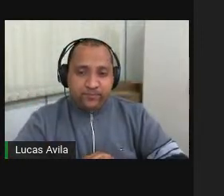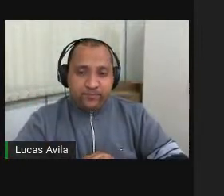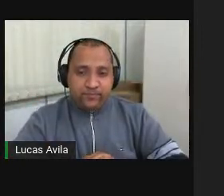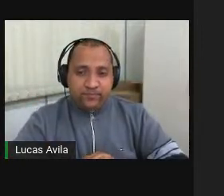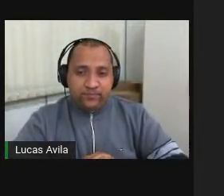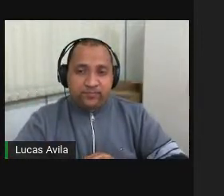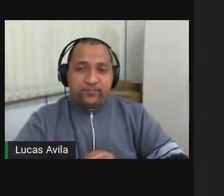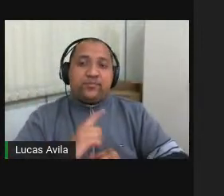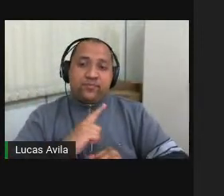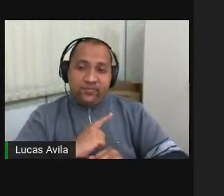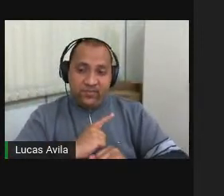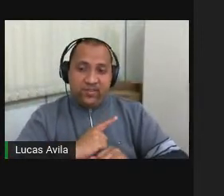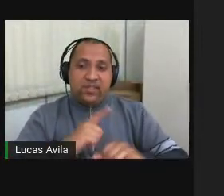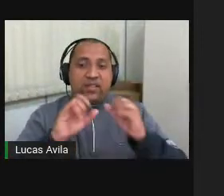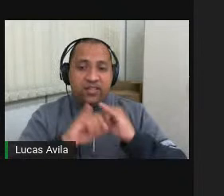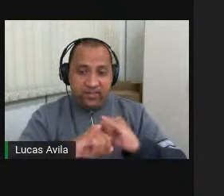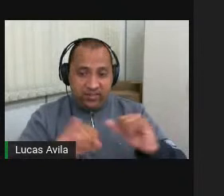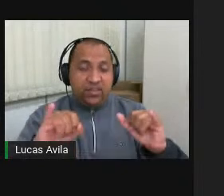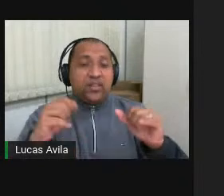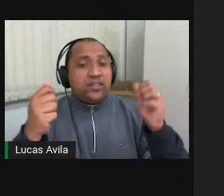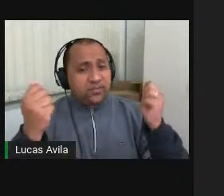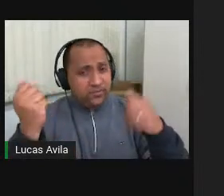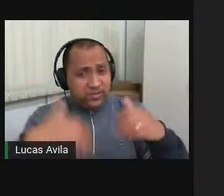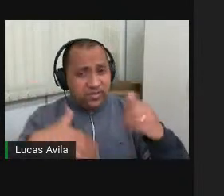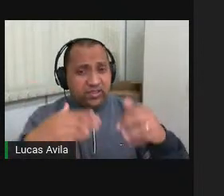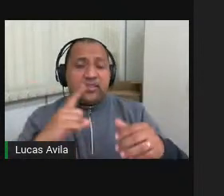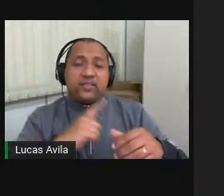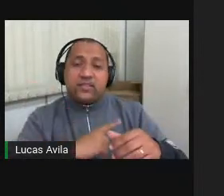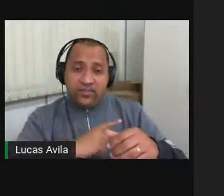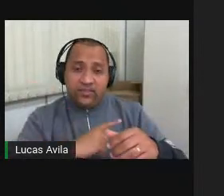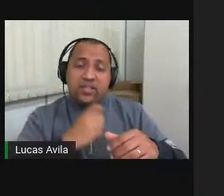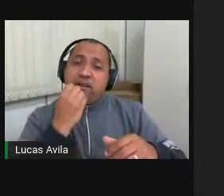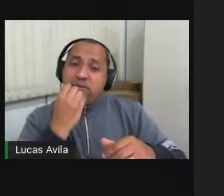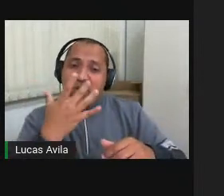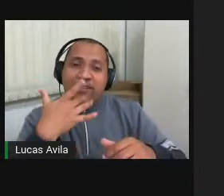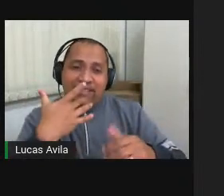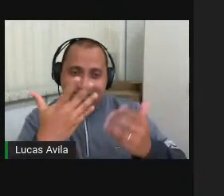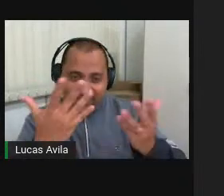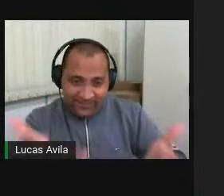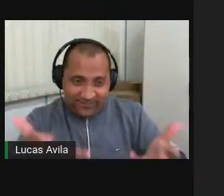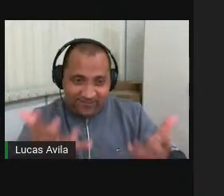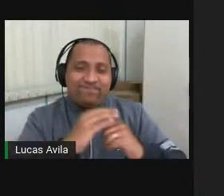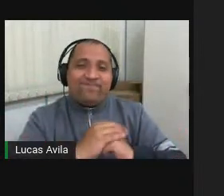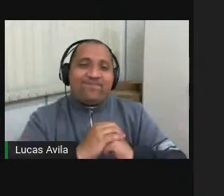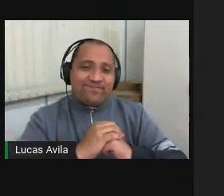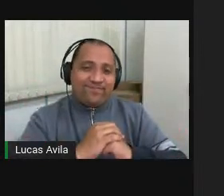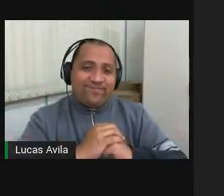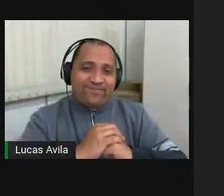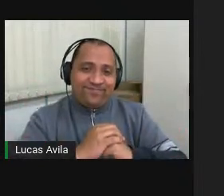Autoridades já nominadas pelo protocolo, boa tarde.